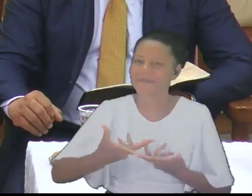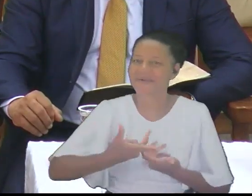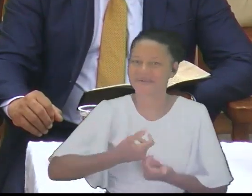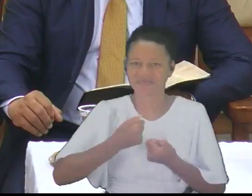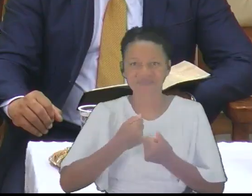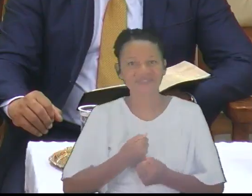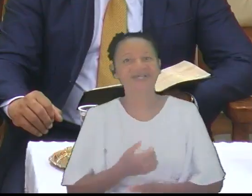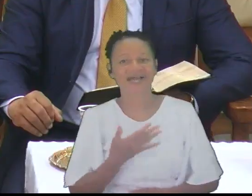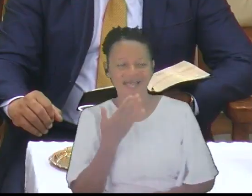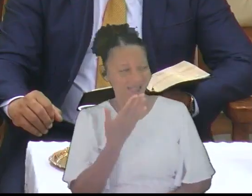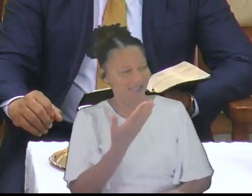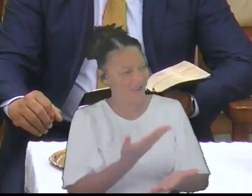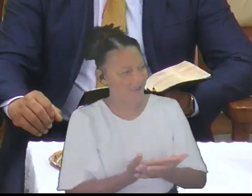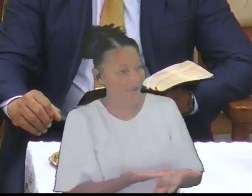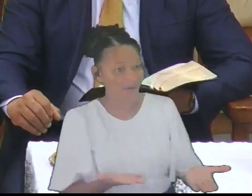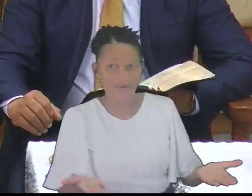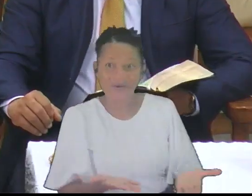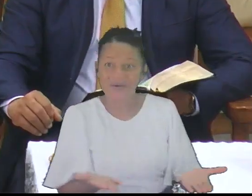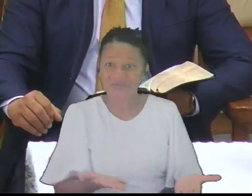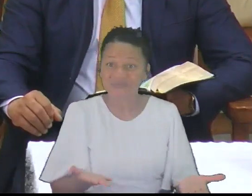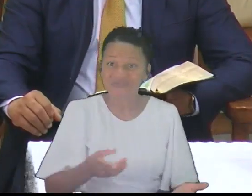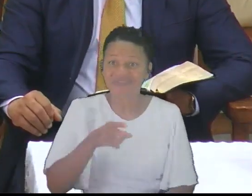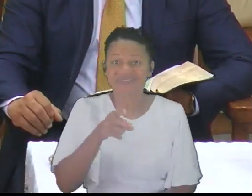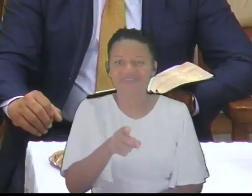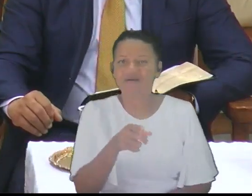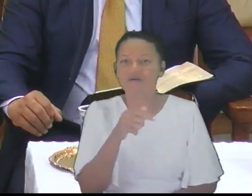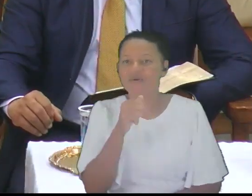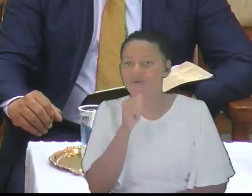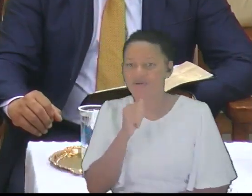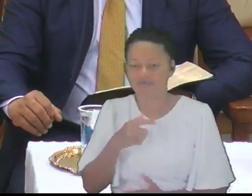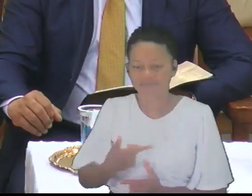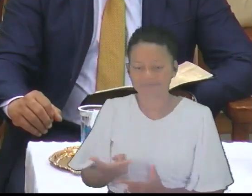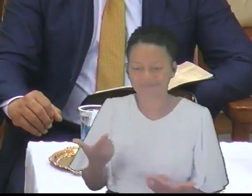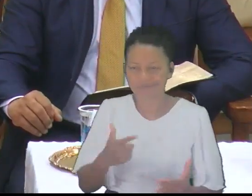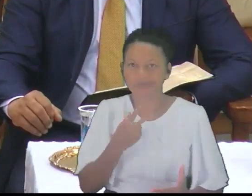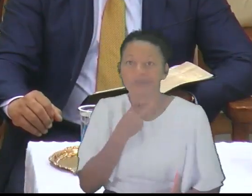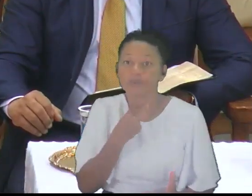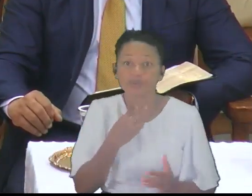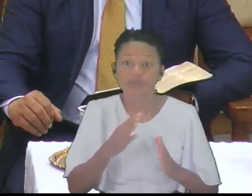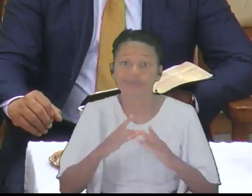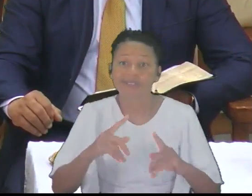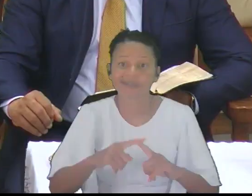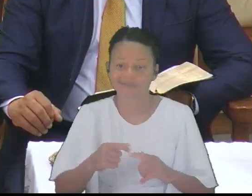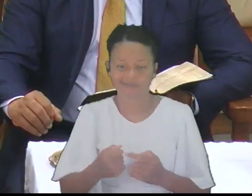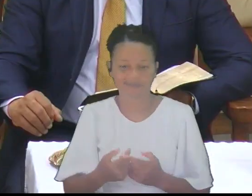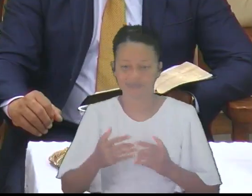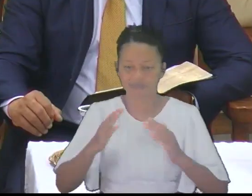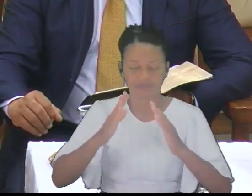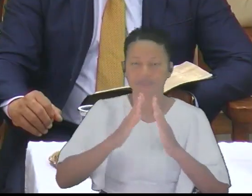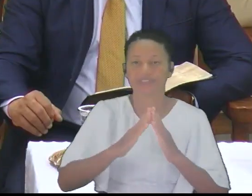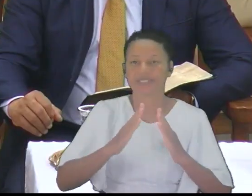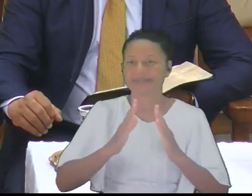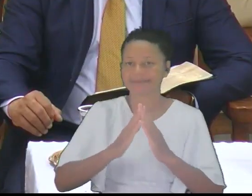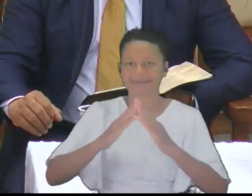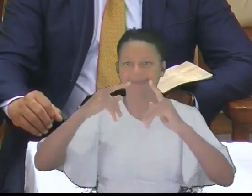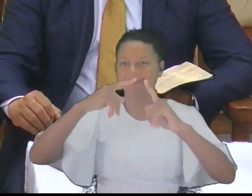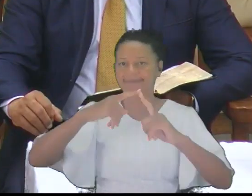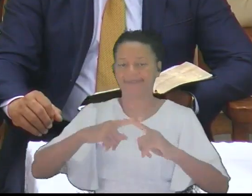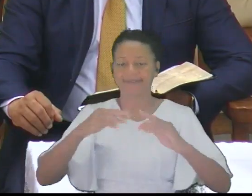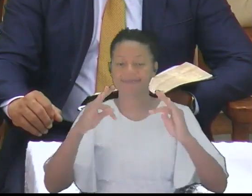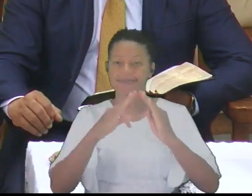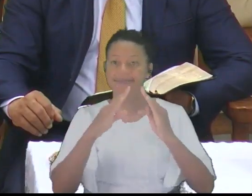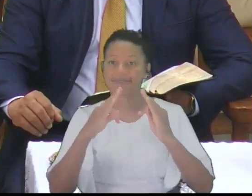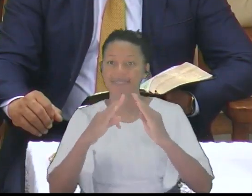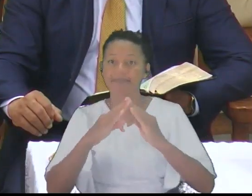maravilhosa. Se não fosse isso, hoje você nem igreja podia ter aqui, nem templo poderia ter aqui, só podia ter um